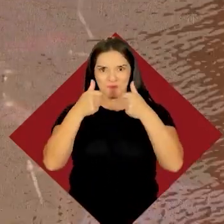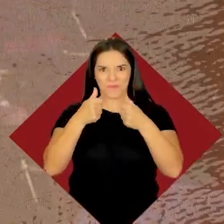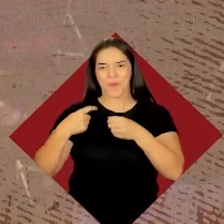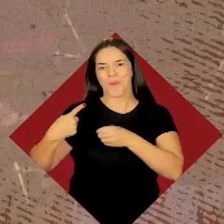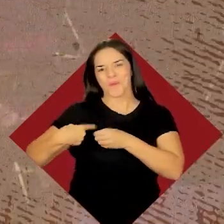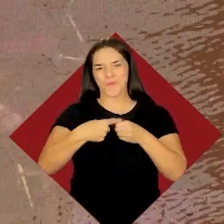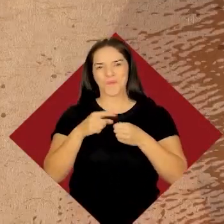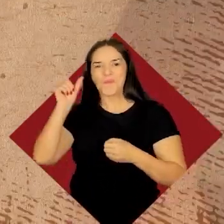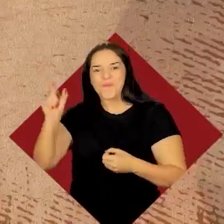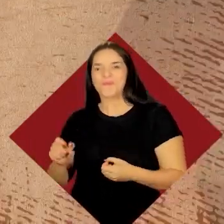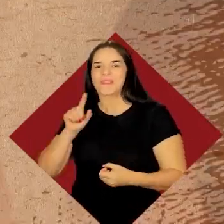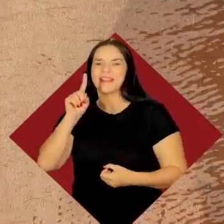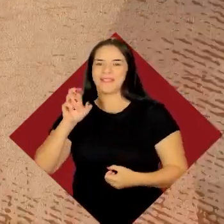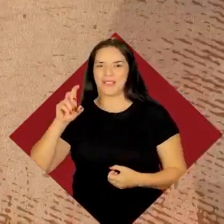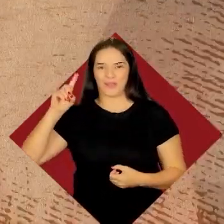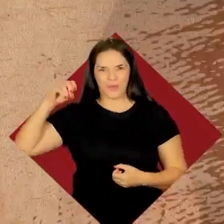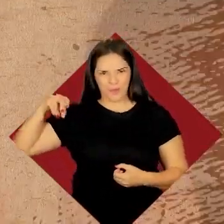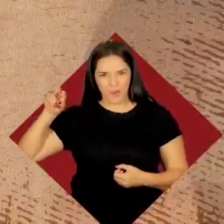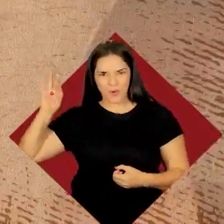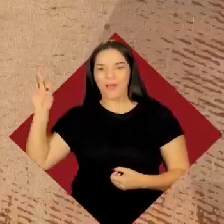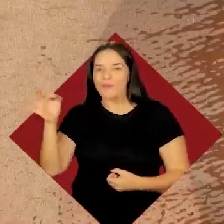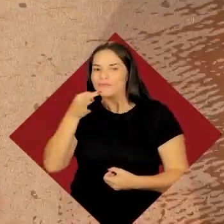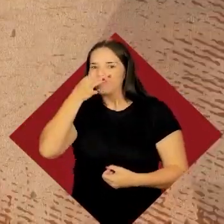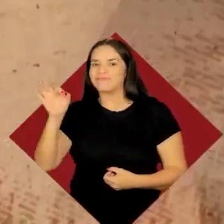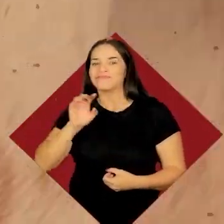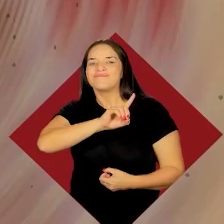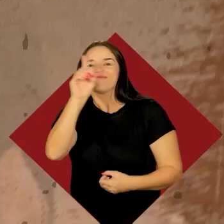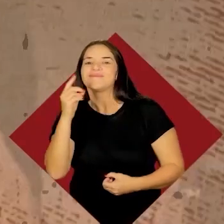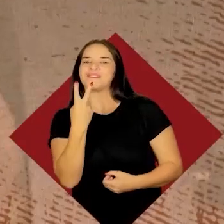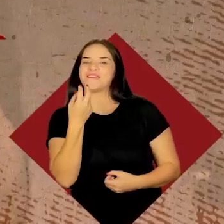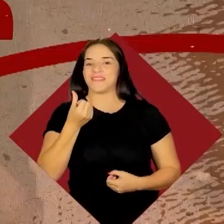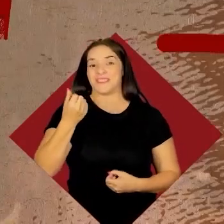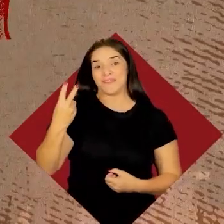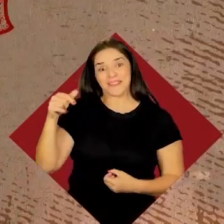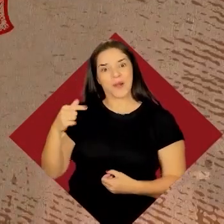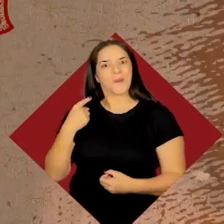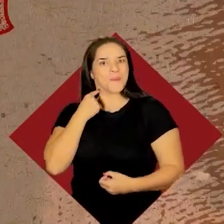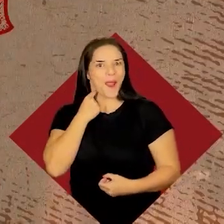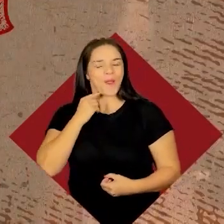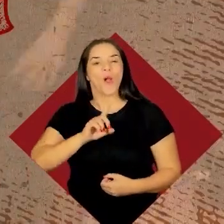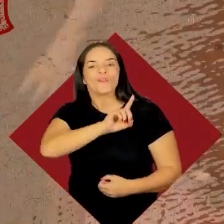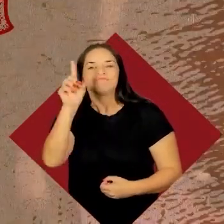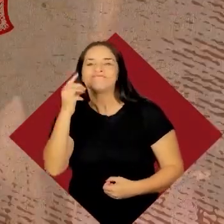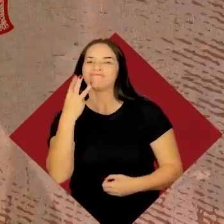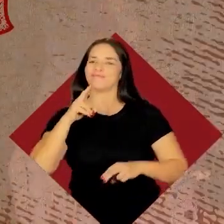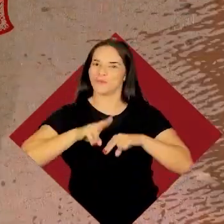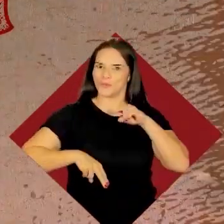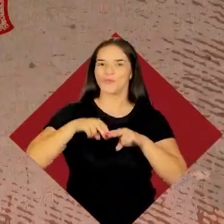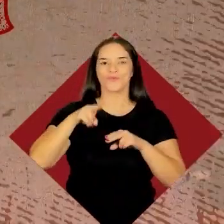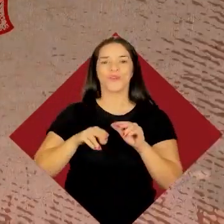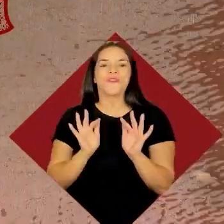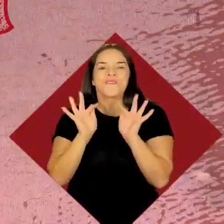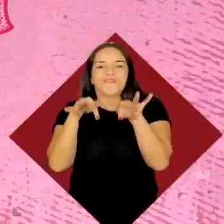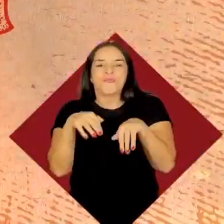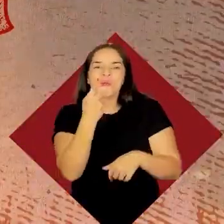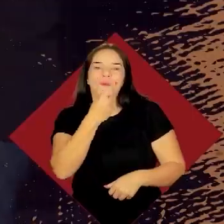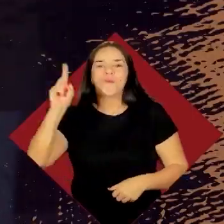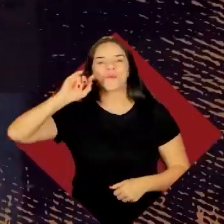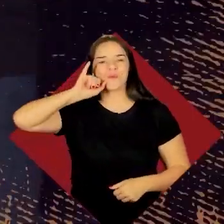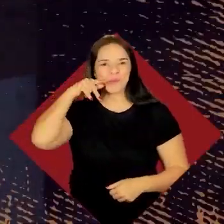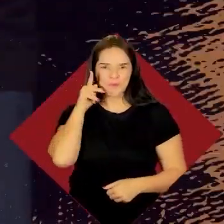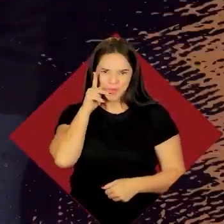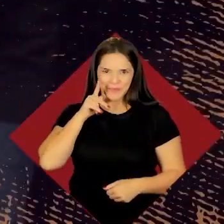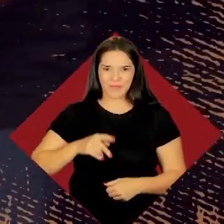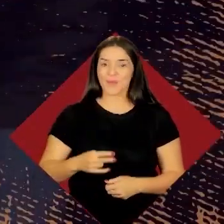Norte, Cajazeiras, 26 e 27 de maio. E dia 3 de junho, a grande final em João